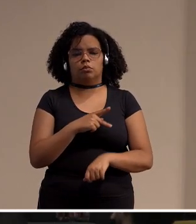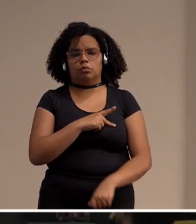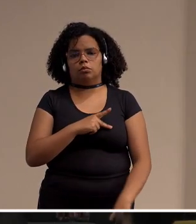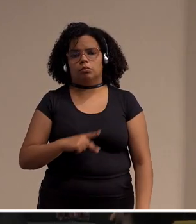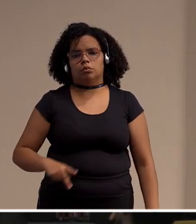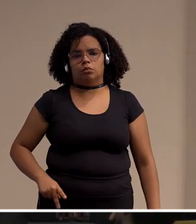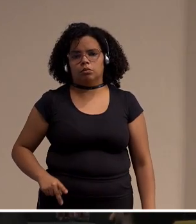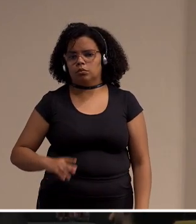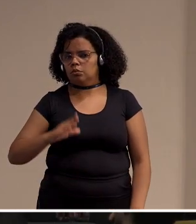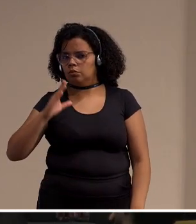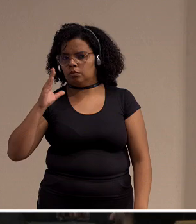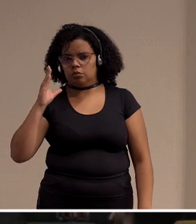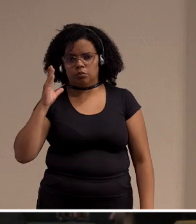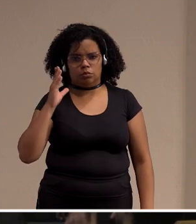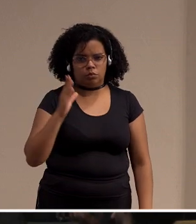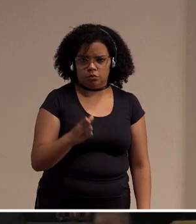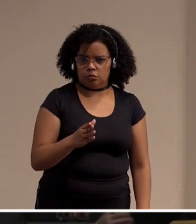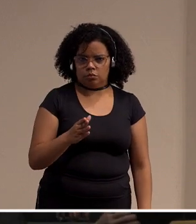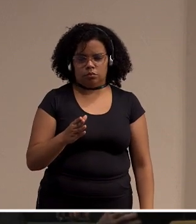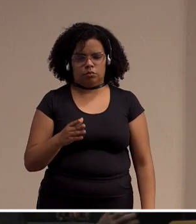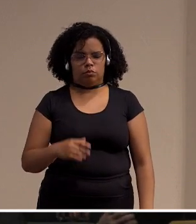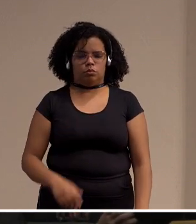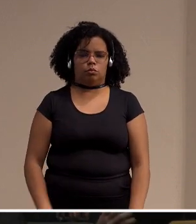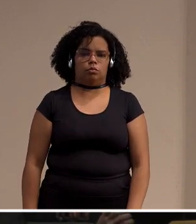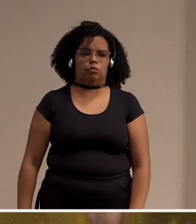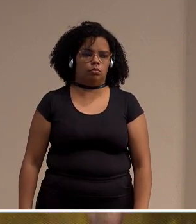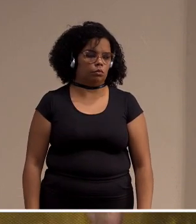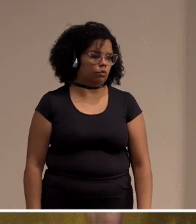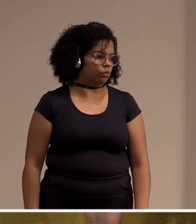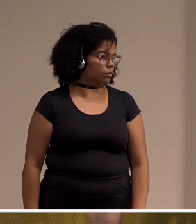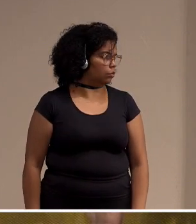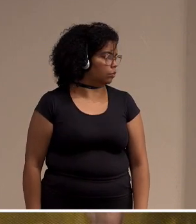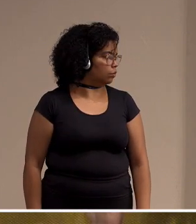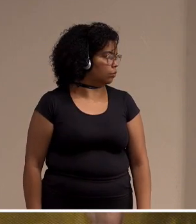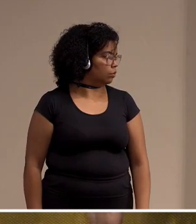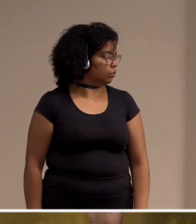que hay como una